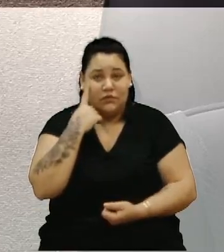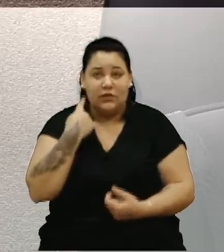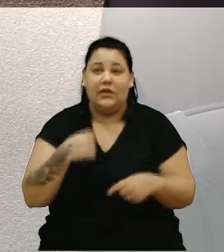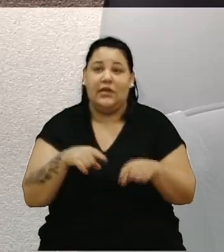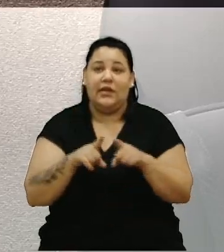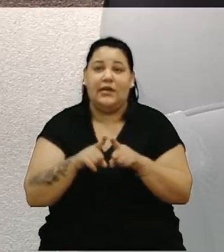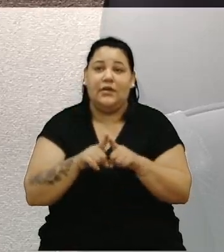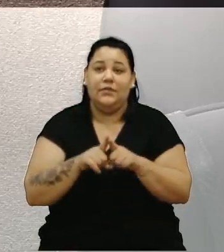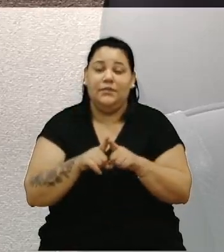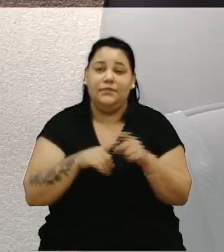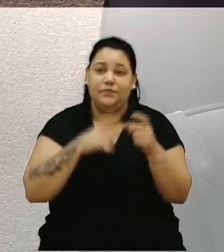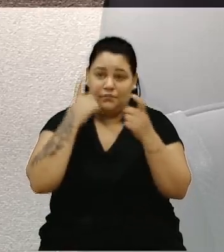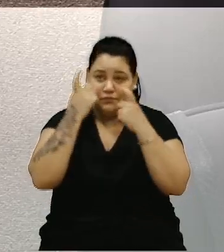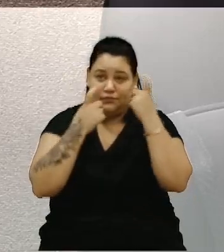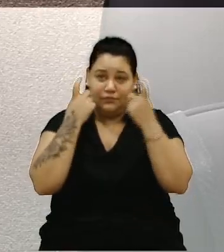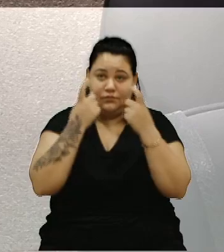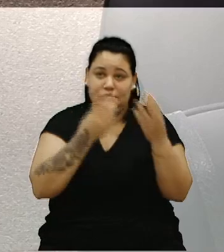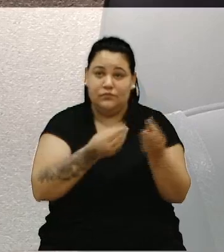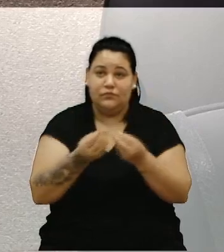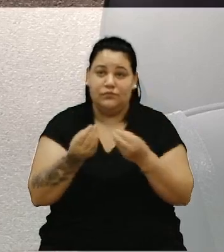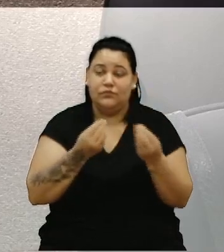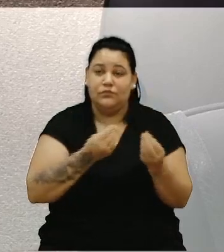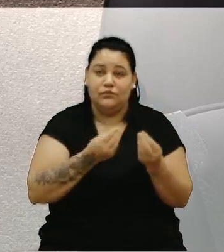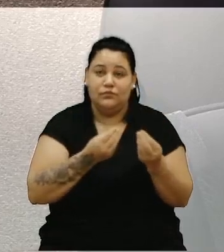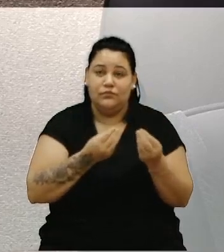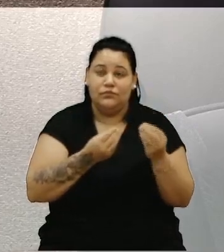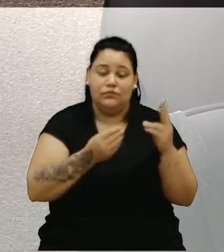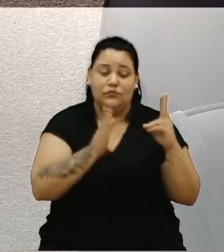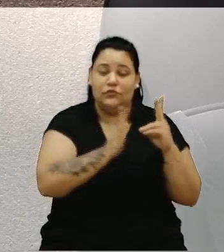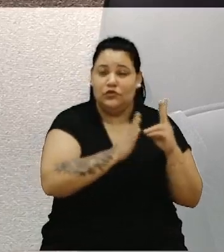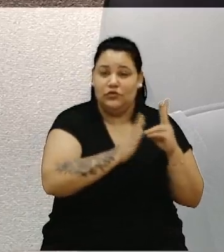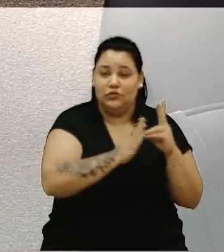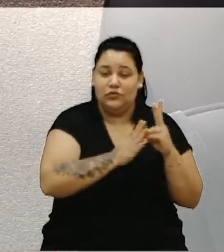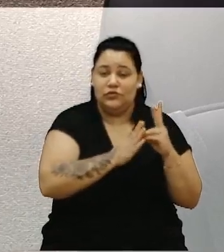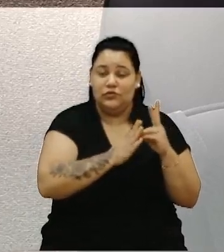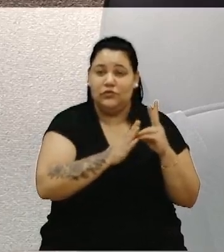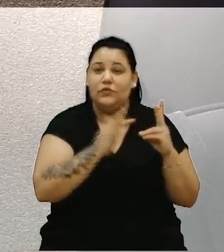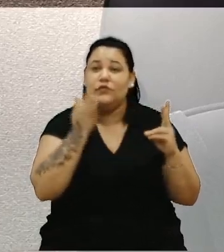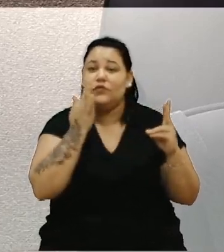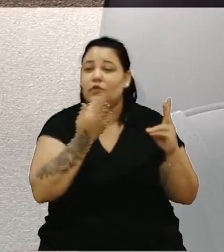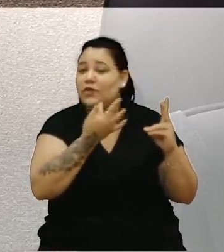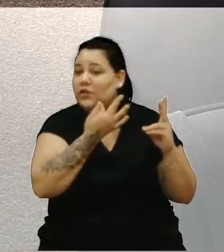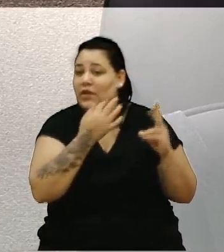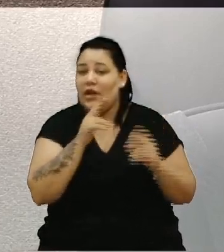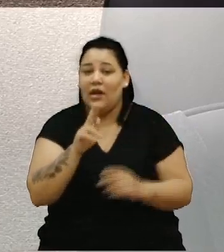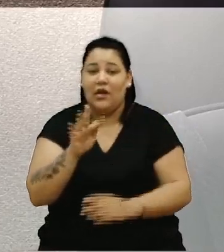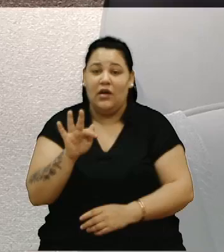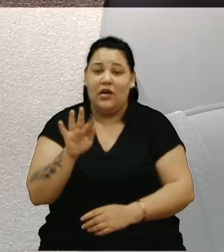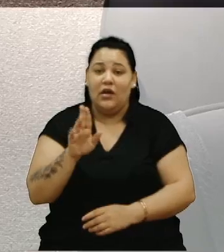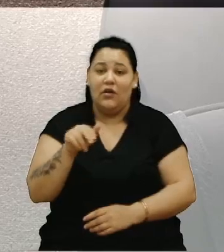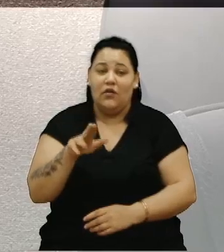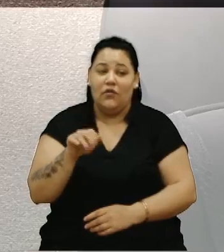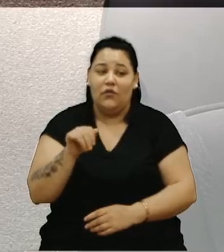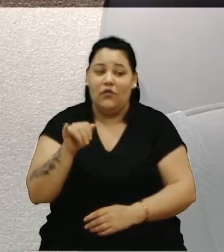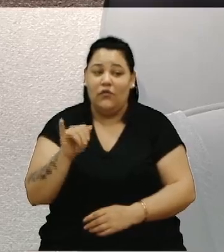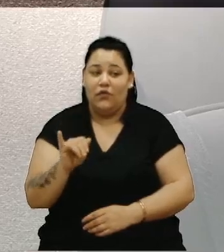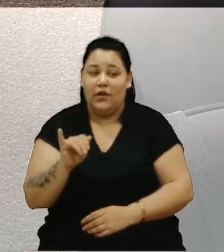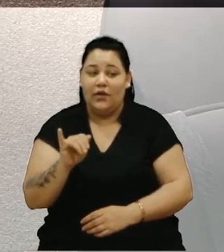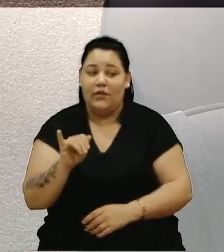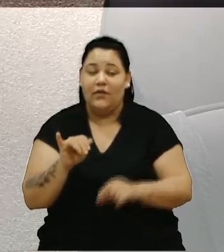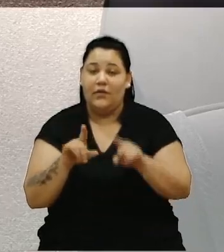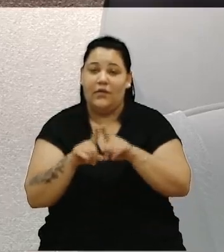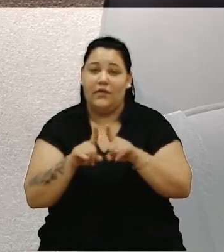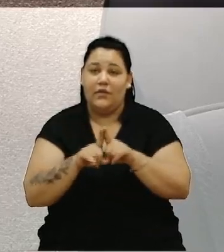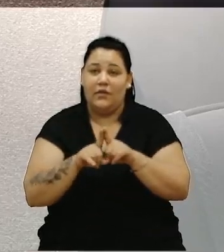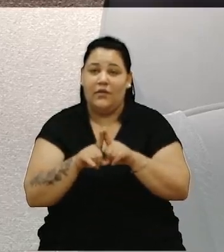preocupa muito a situação dos indígenas em Forqueta, né? A FUNAI simplesmente largou esses indígenas lá em Forqueta, o município